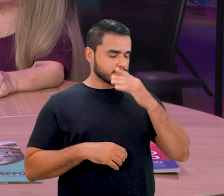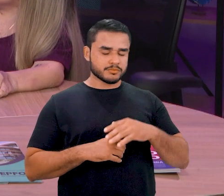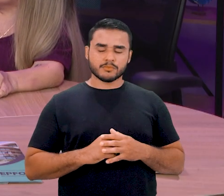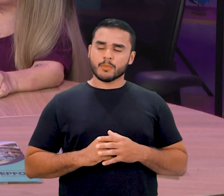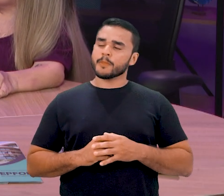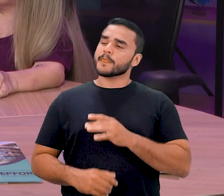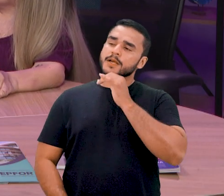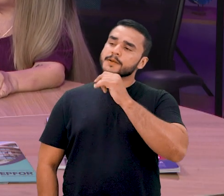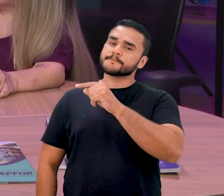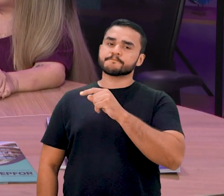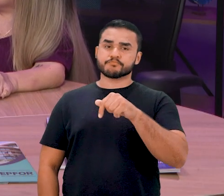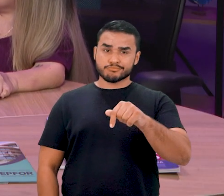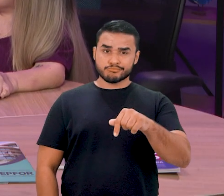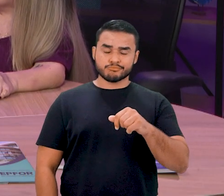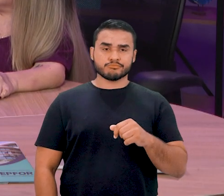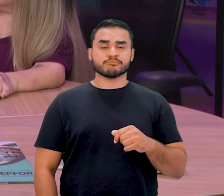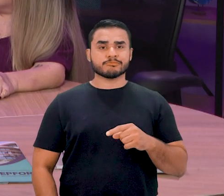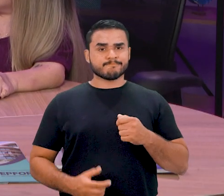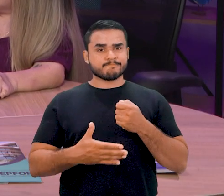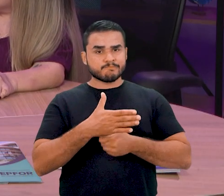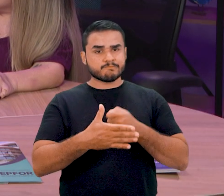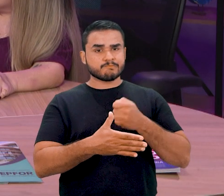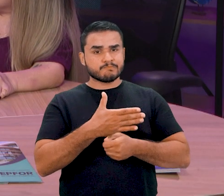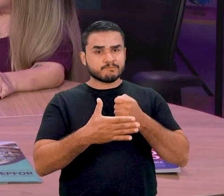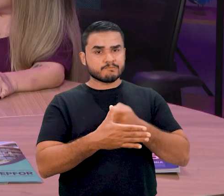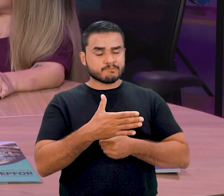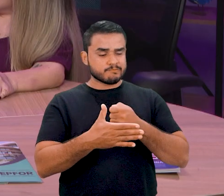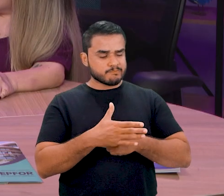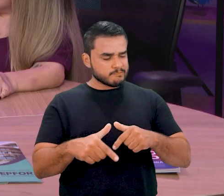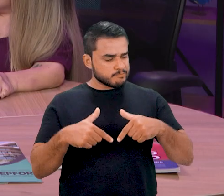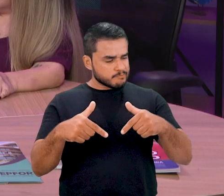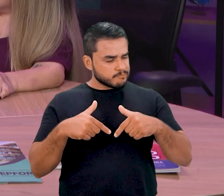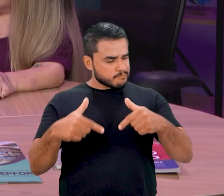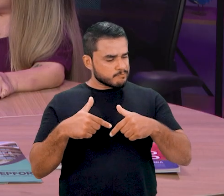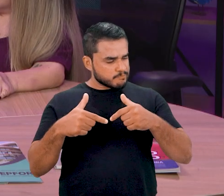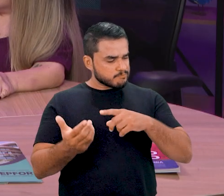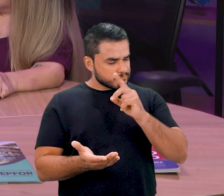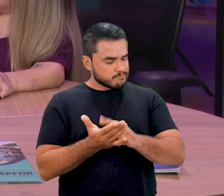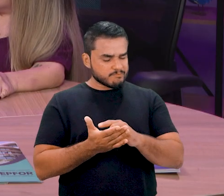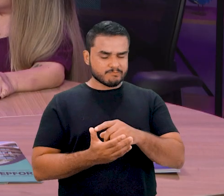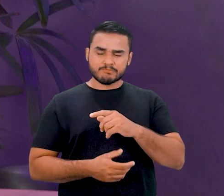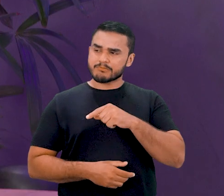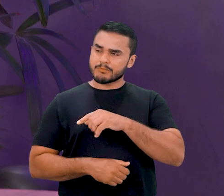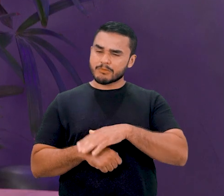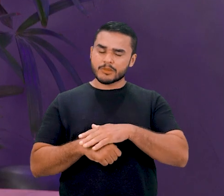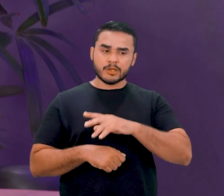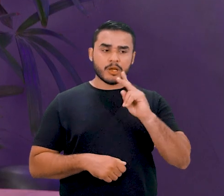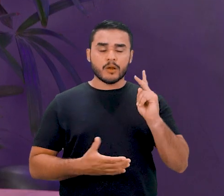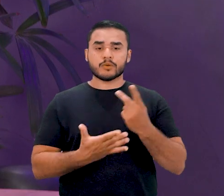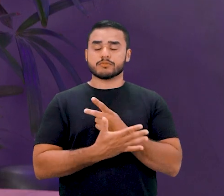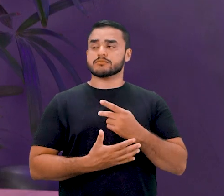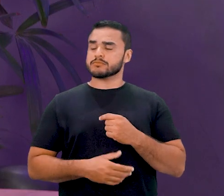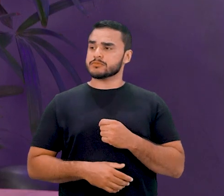assim, que aqui é mesmo a minha luta pela inclusão? Qual foi esse boom, esse momento que chegou pra ti? Foi o choque